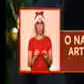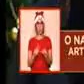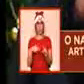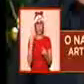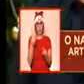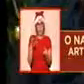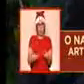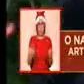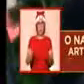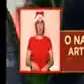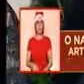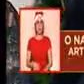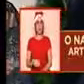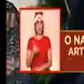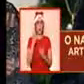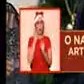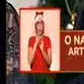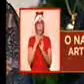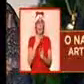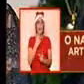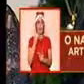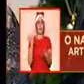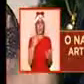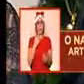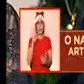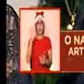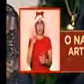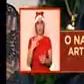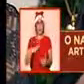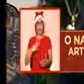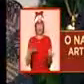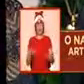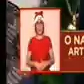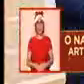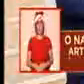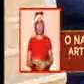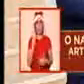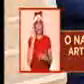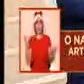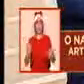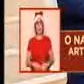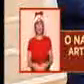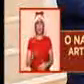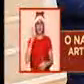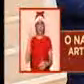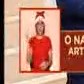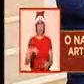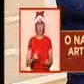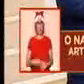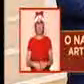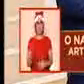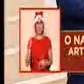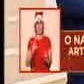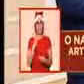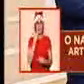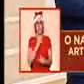com o outro mais pequeno, porque o do meio está na Inglaterra. Está-se a safar. Está a fazer pela vida, não é? Ora, e bem. Fica lá, não vai? Isso não, é